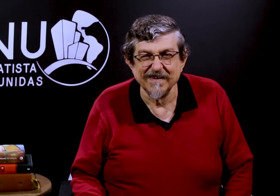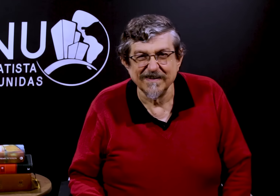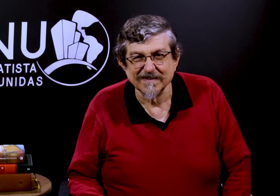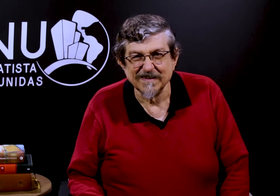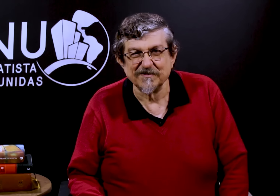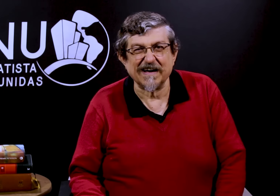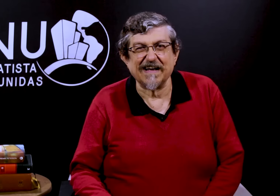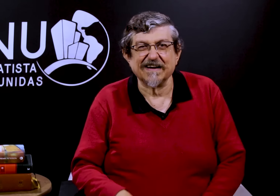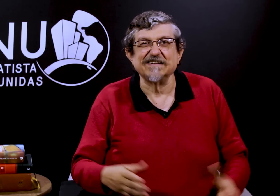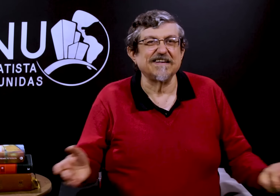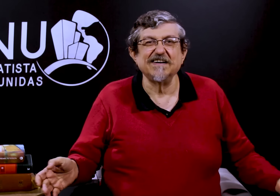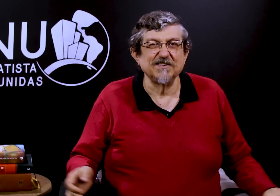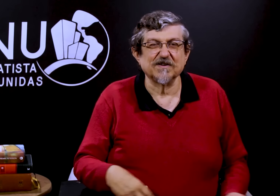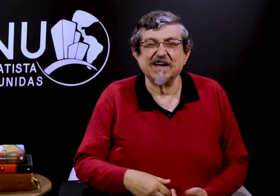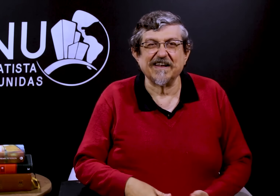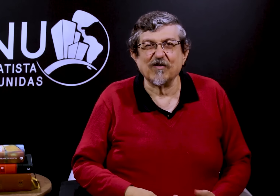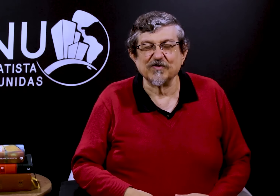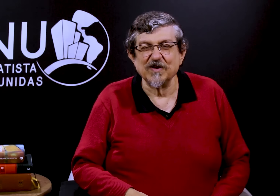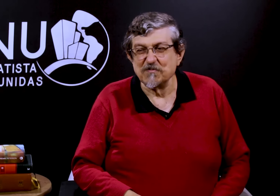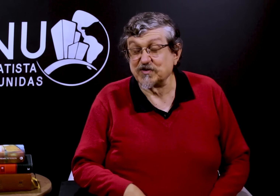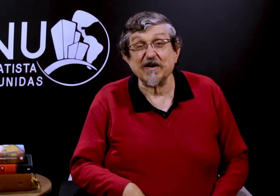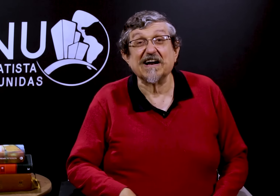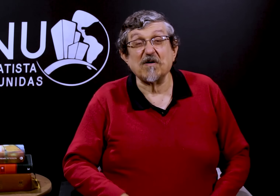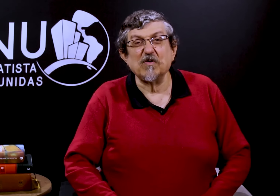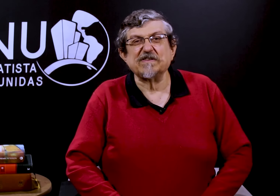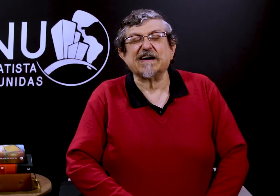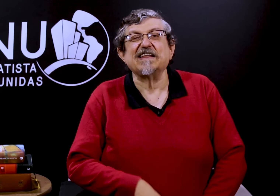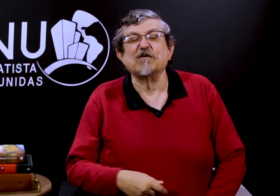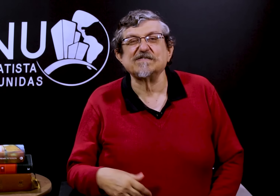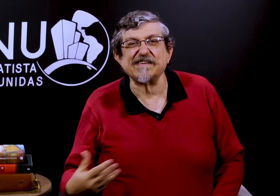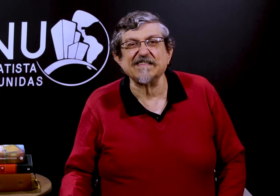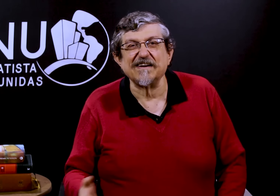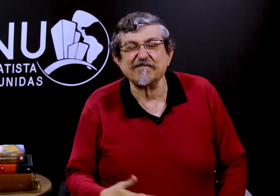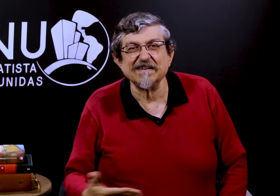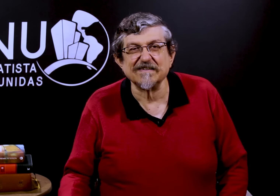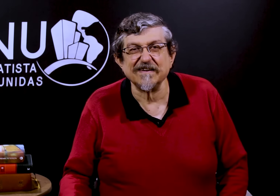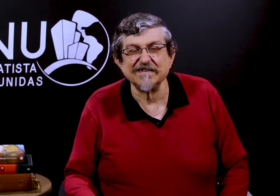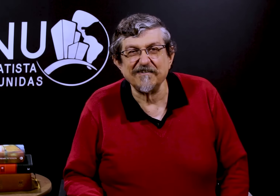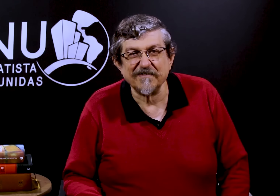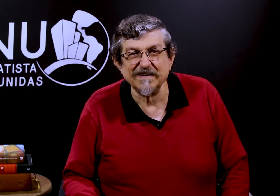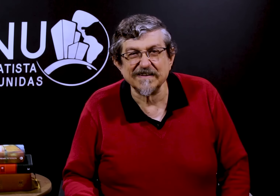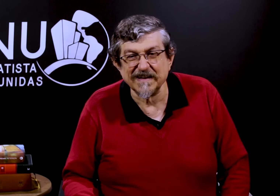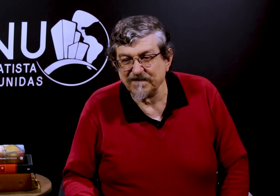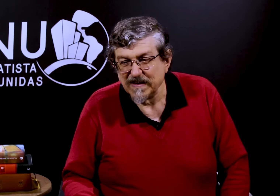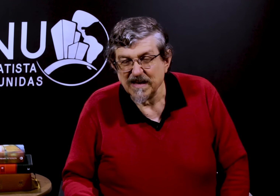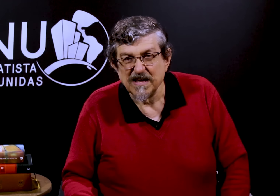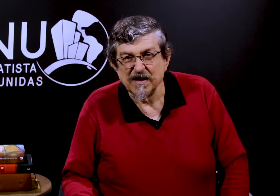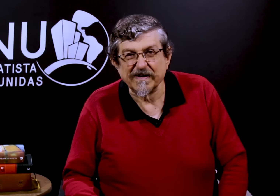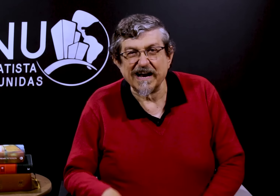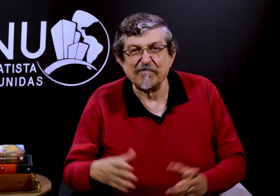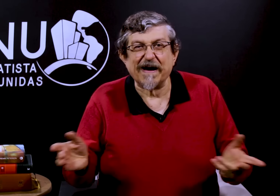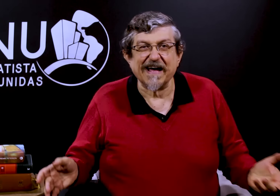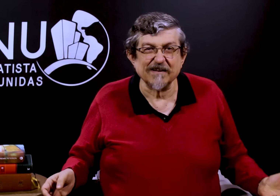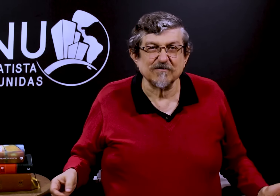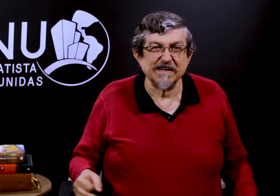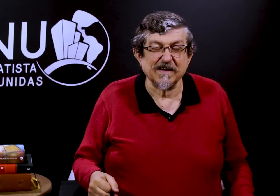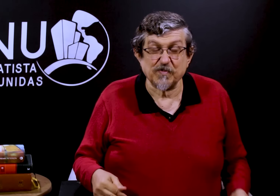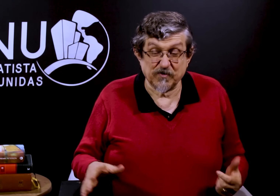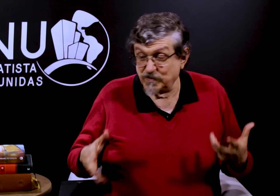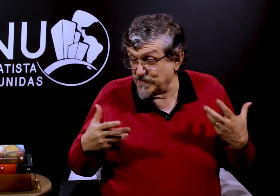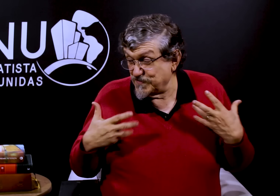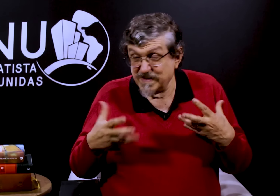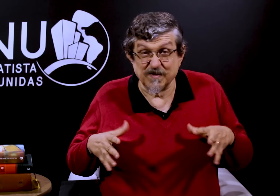igreja? Ficar lá cantando, aquele negócio, o pessoal reclama muito, é aquele negócio de senta, levanta, né? E ficar lá parado,